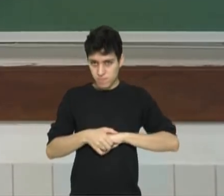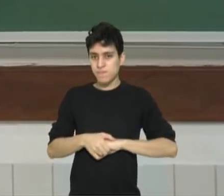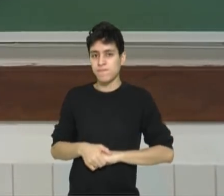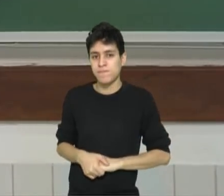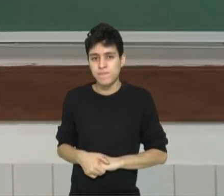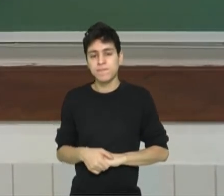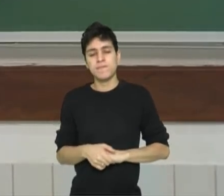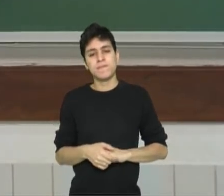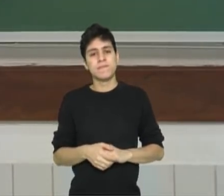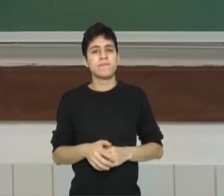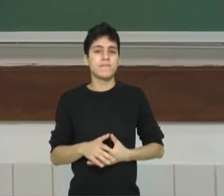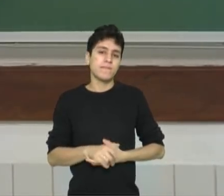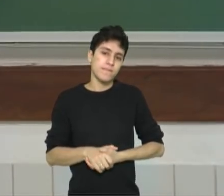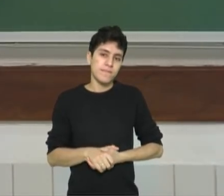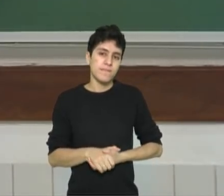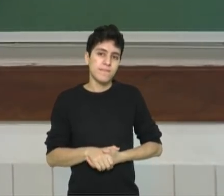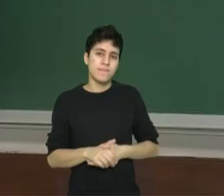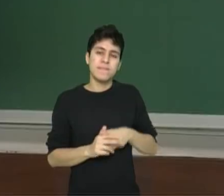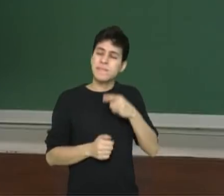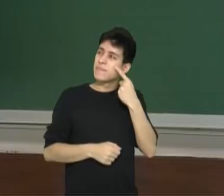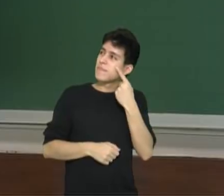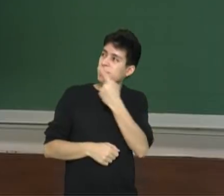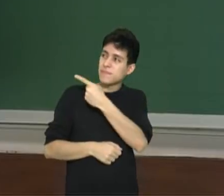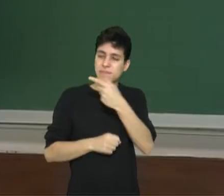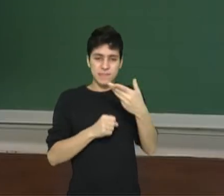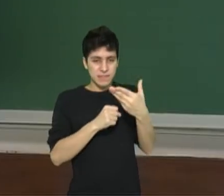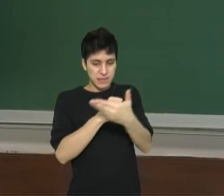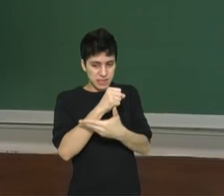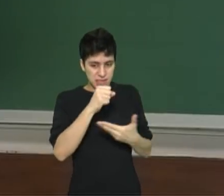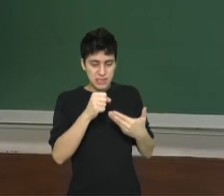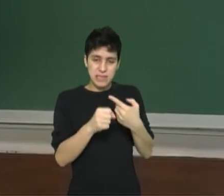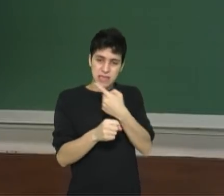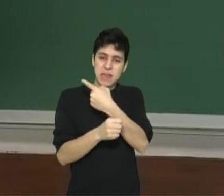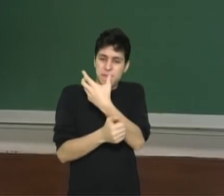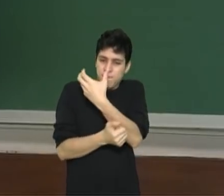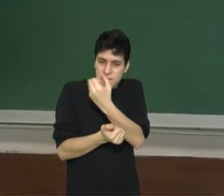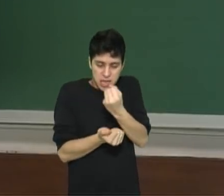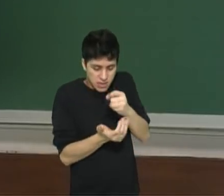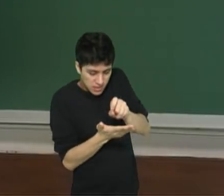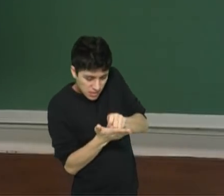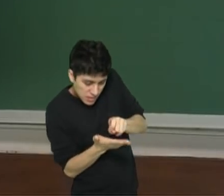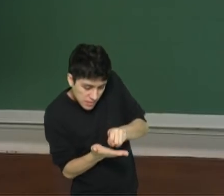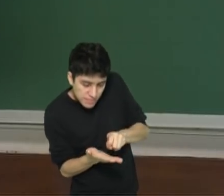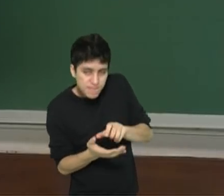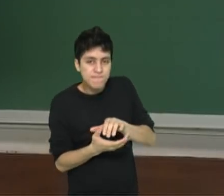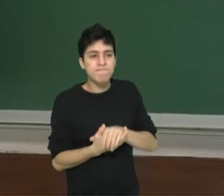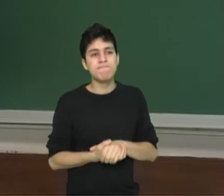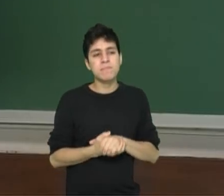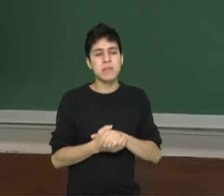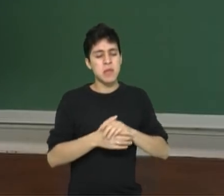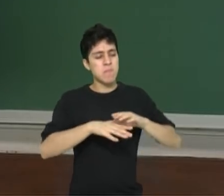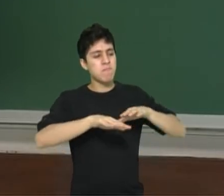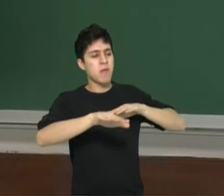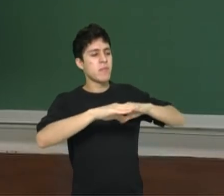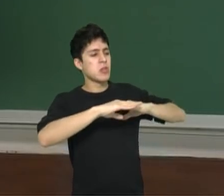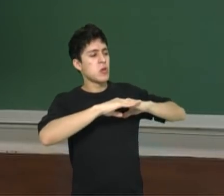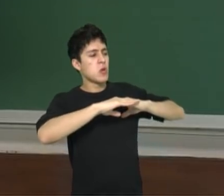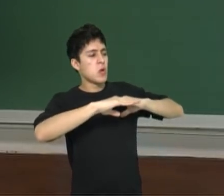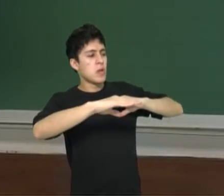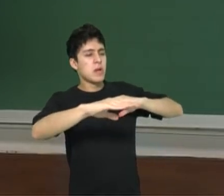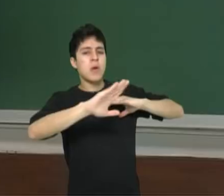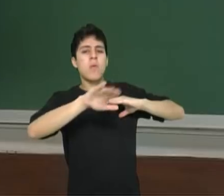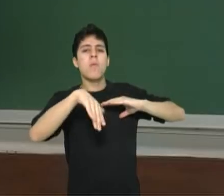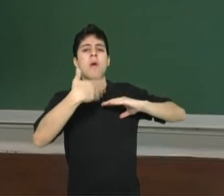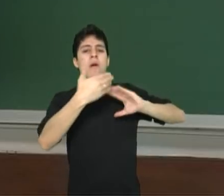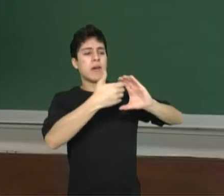isso. Então, olha só, com base nisso que a gente acabou de falar, o movimento uniforme, então ele é caracterizado